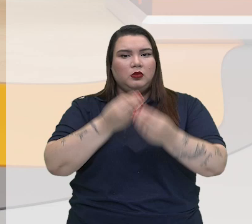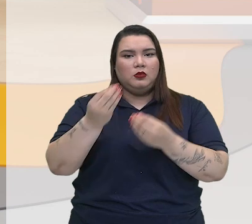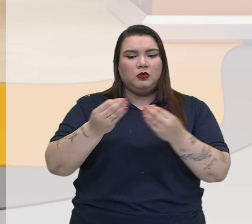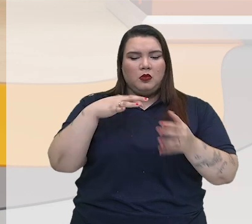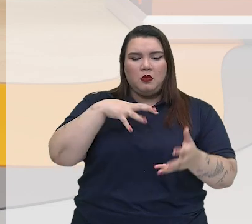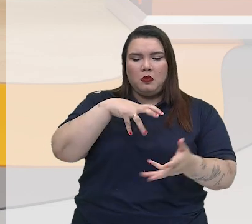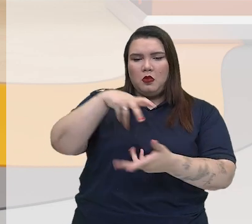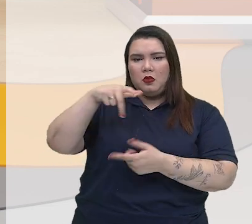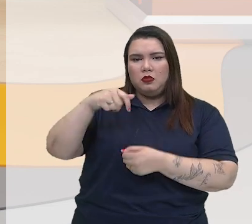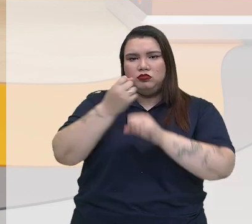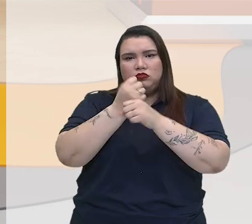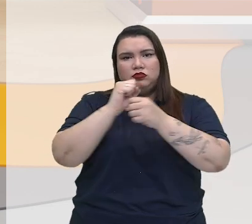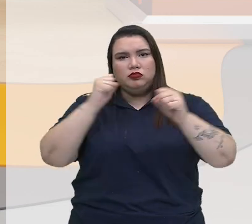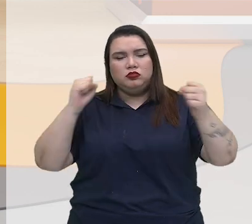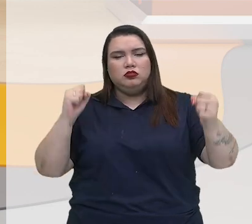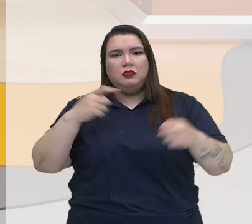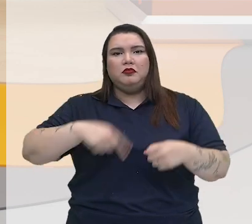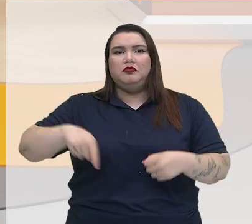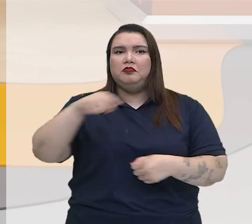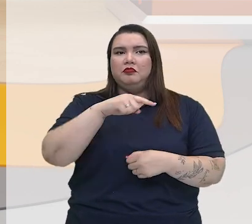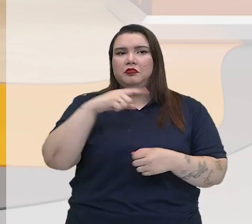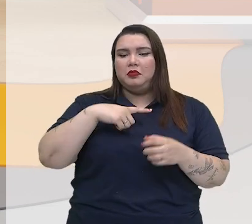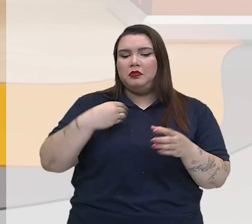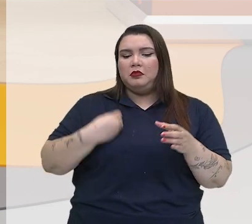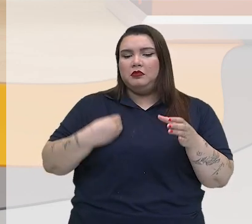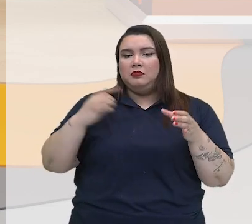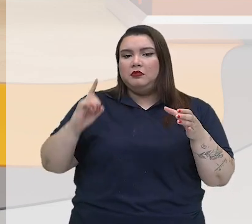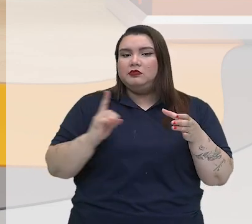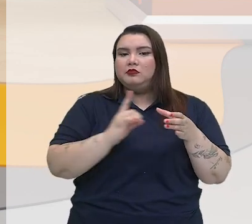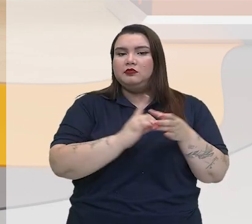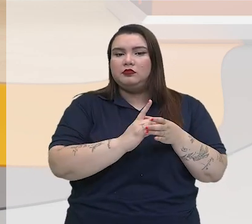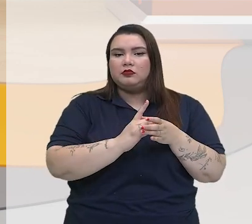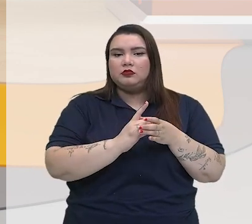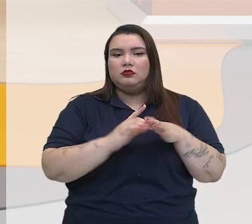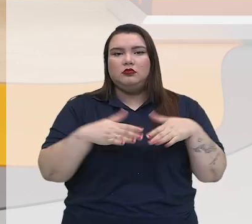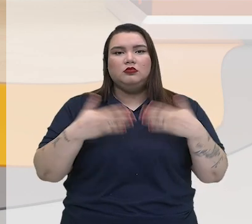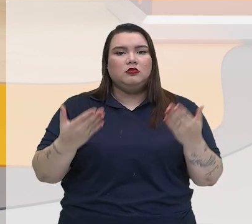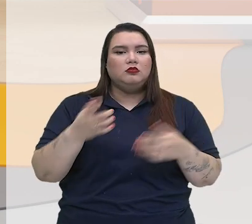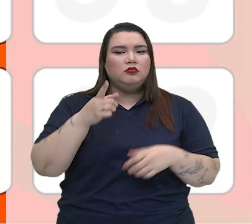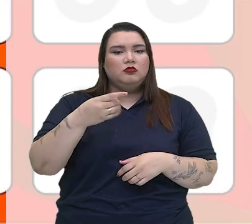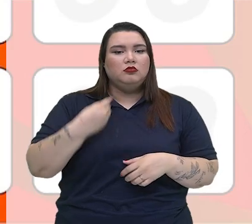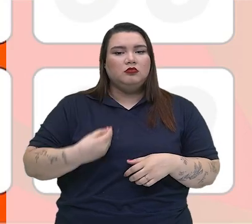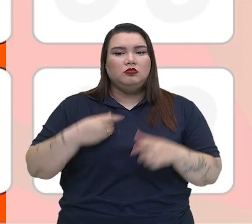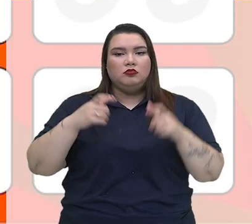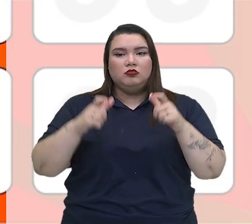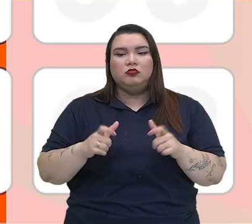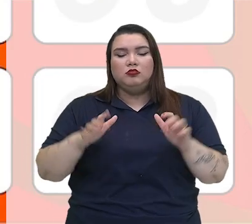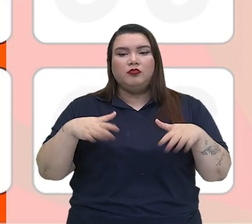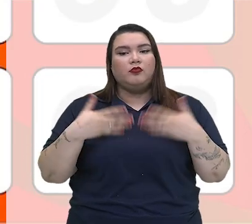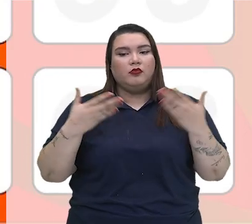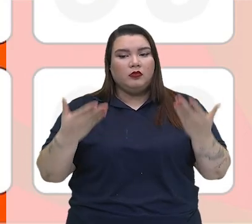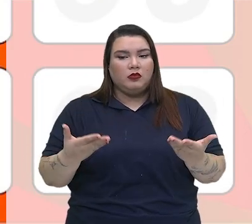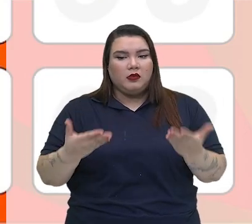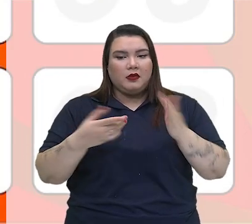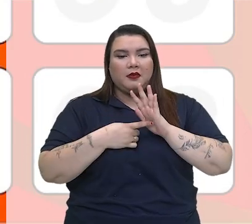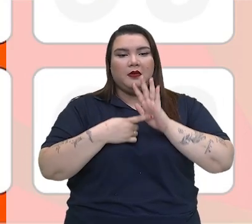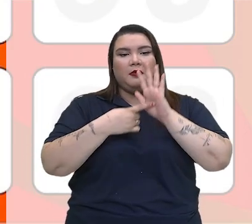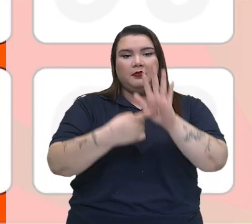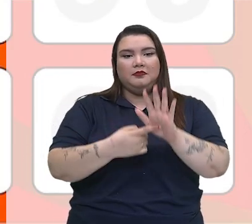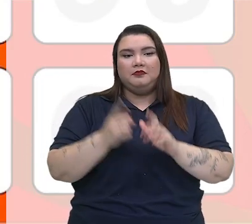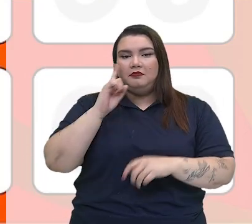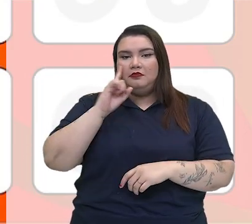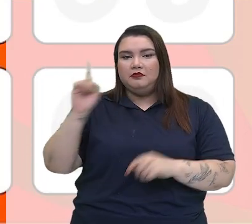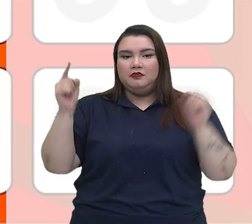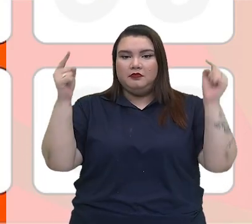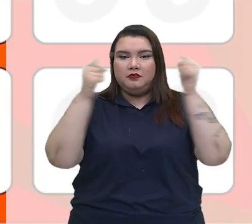é grande e como você se encaixa nele? Qual é o seu lugar no mundo? Vamos colocar nestes